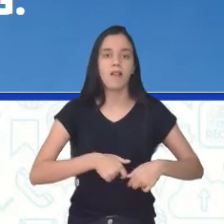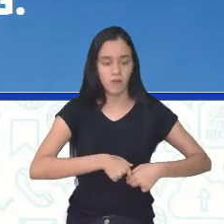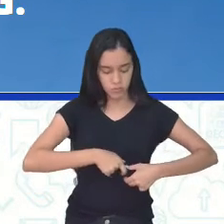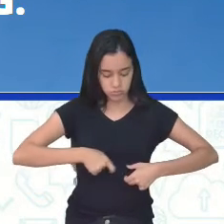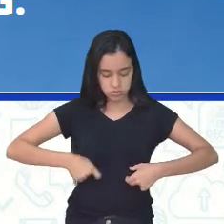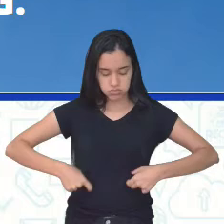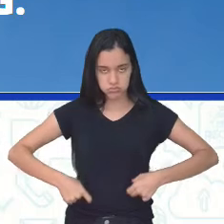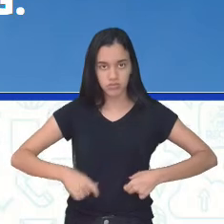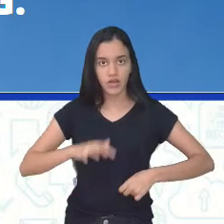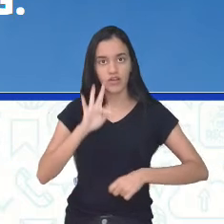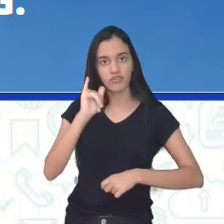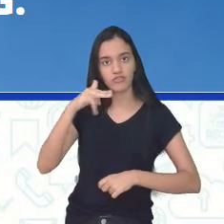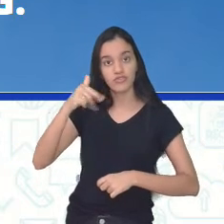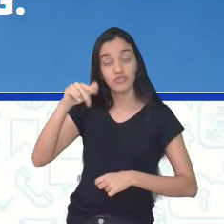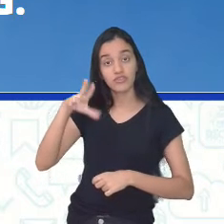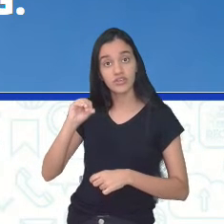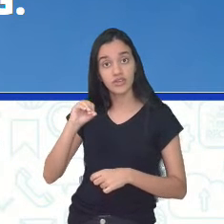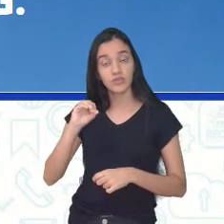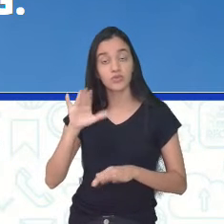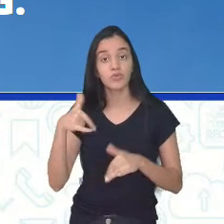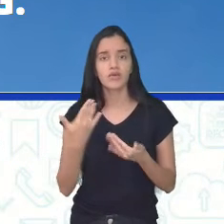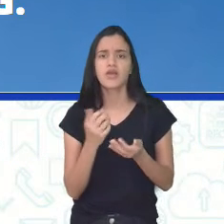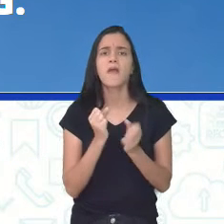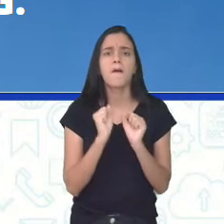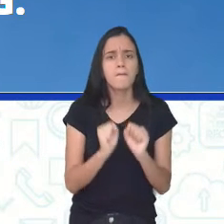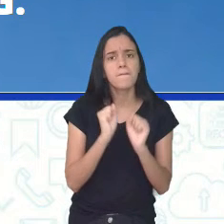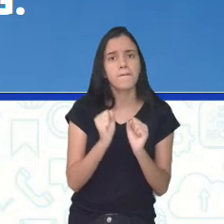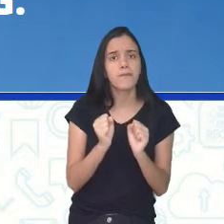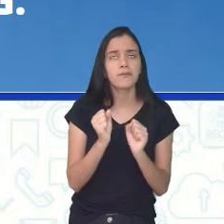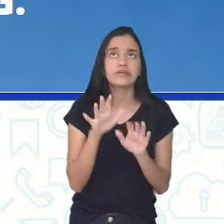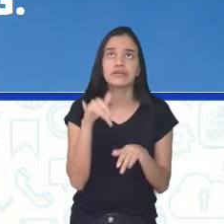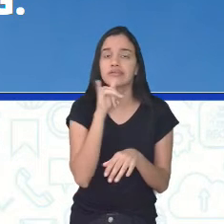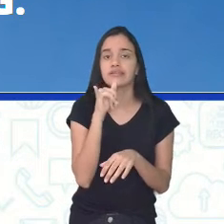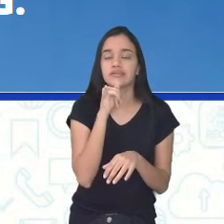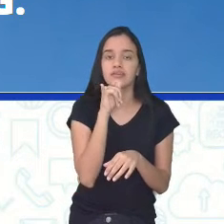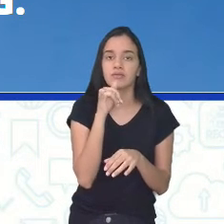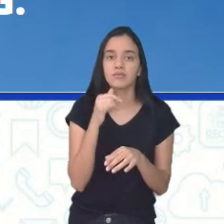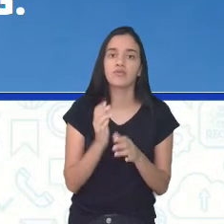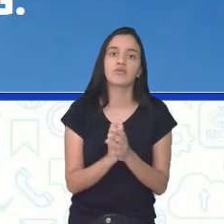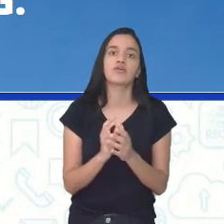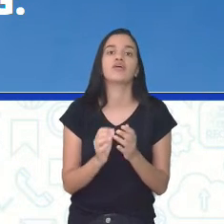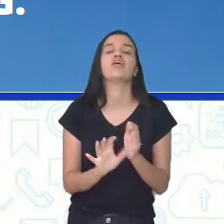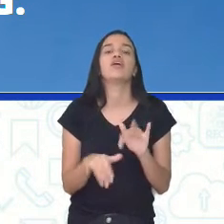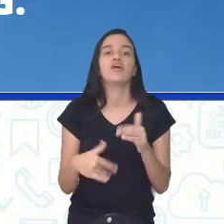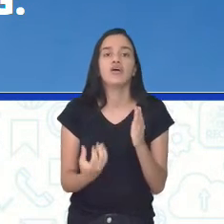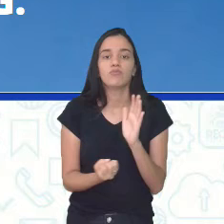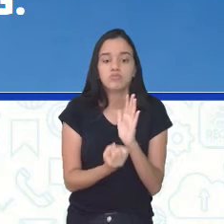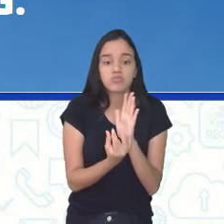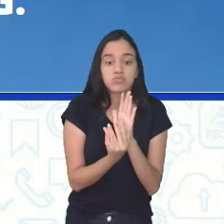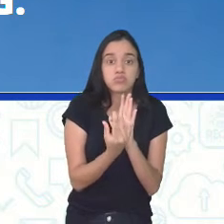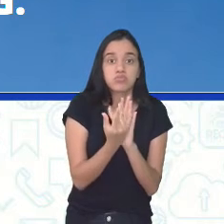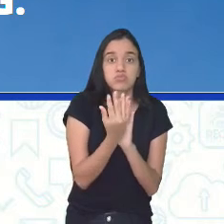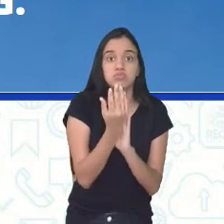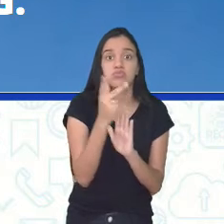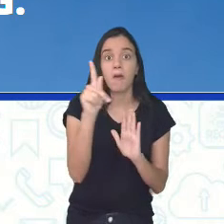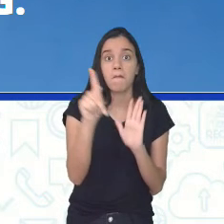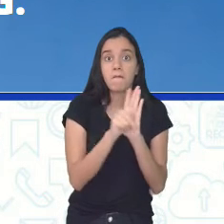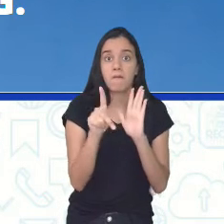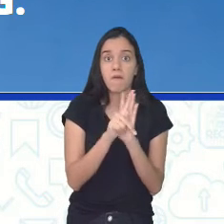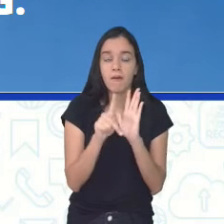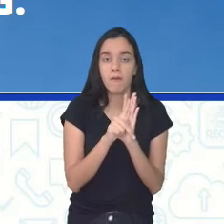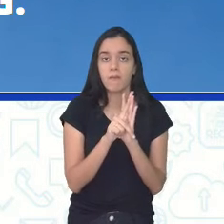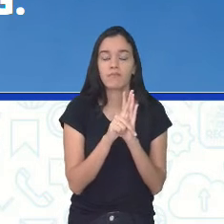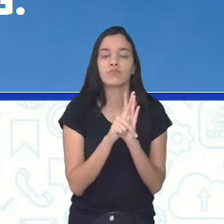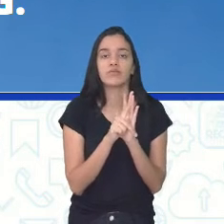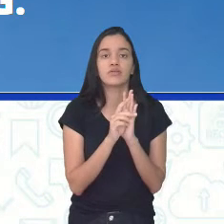único órgão que pode se regenerar. Como assim? Então, na questão aí, não é regenerar todo, é regenerar parte. É